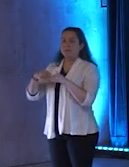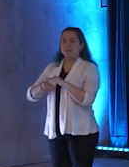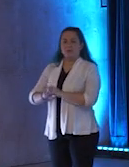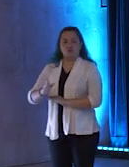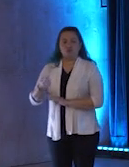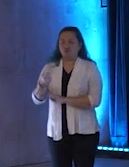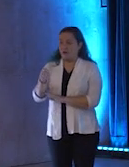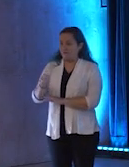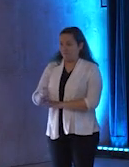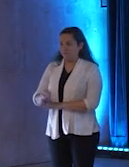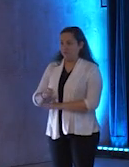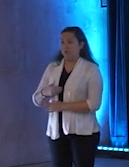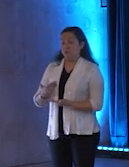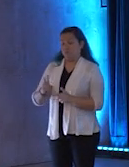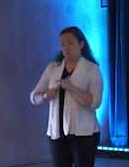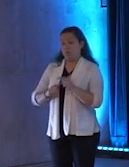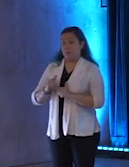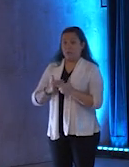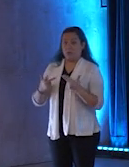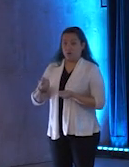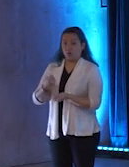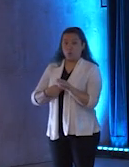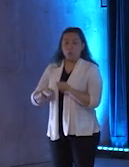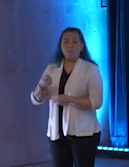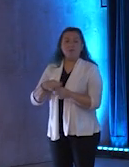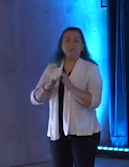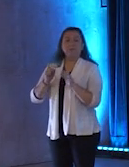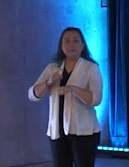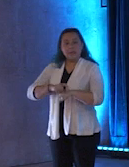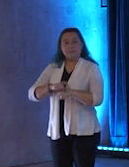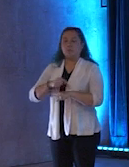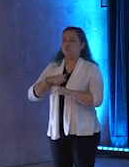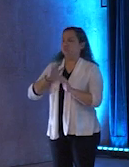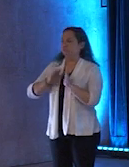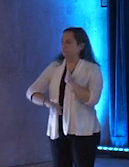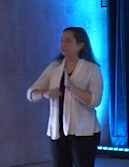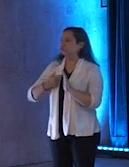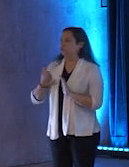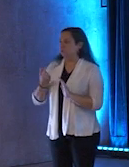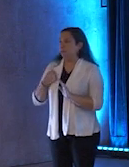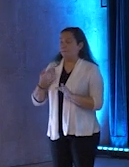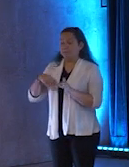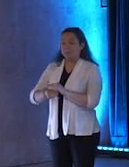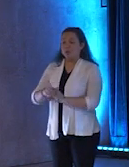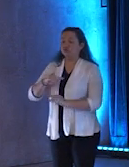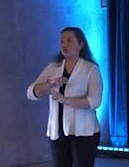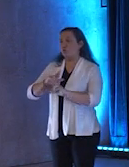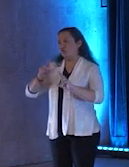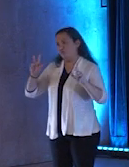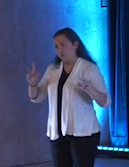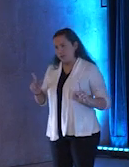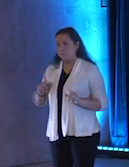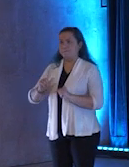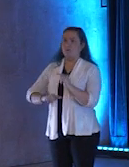uma chave de mobiliário que busca economizar tempo e dinheiro, porém dentro de um contexto diferente